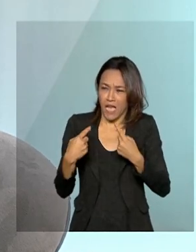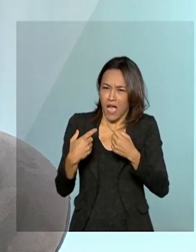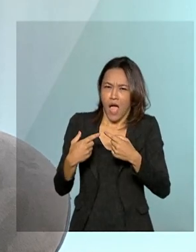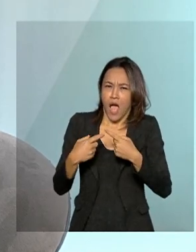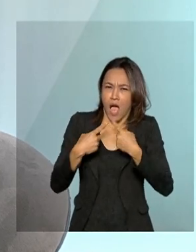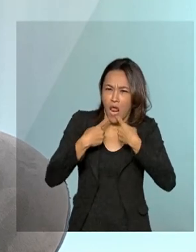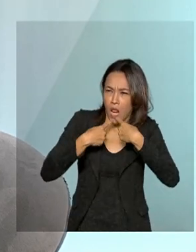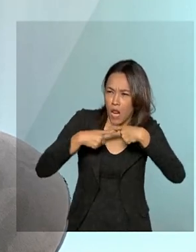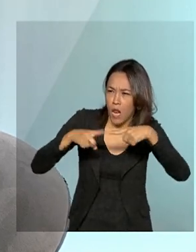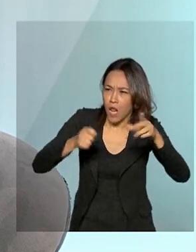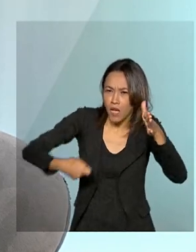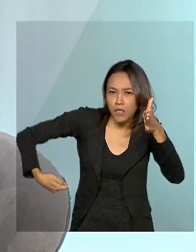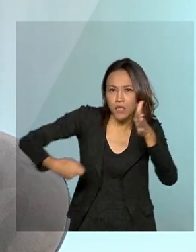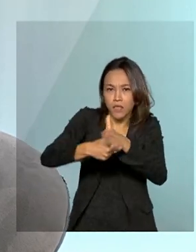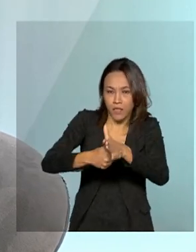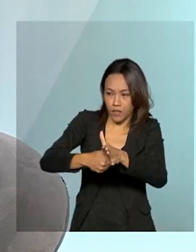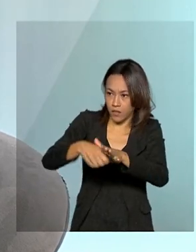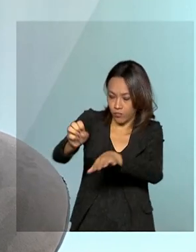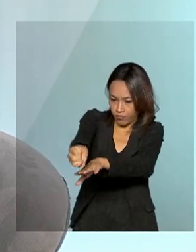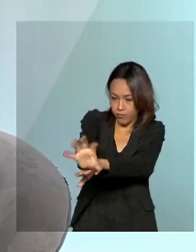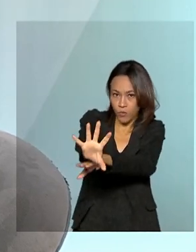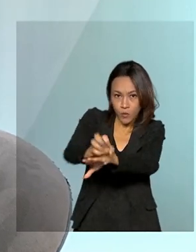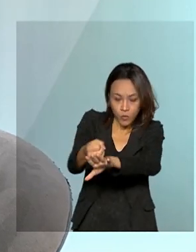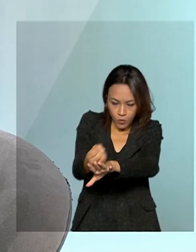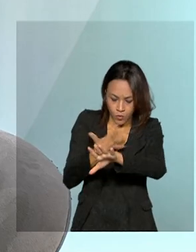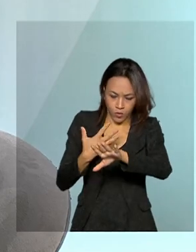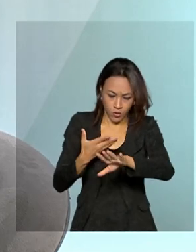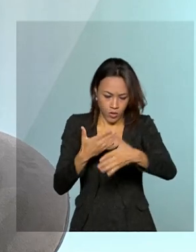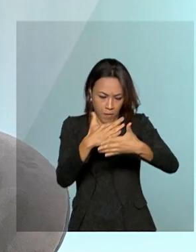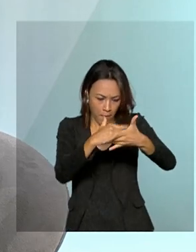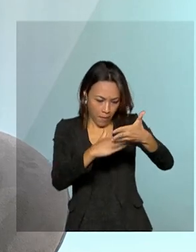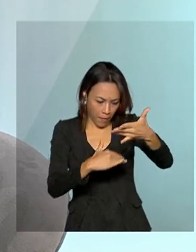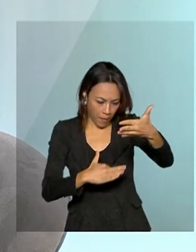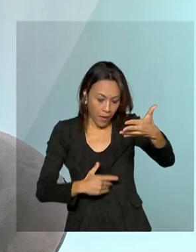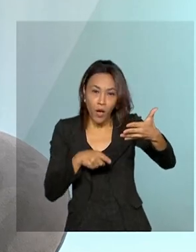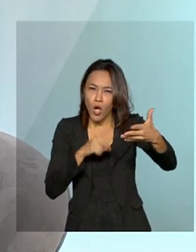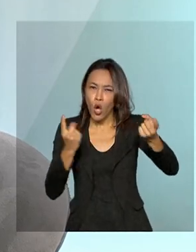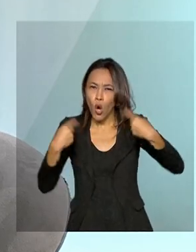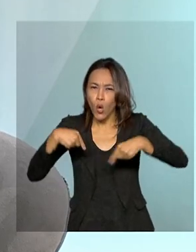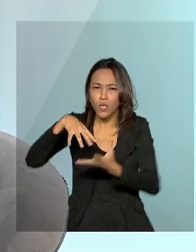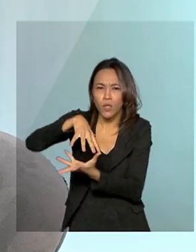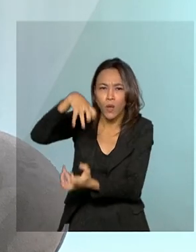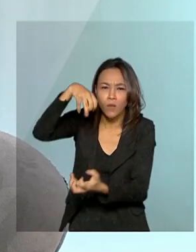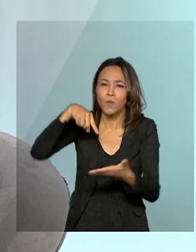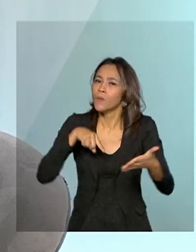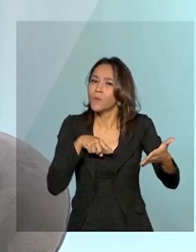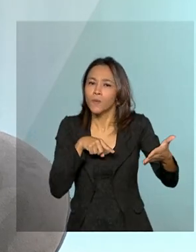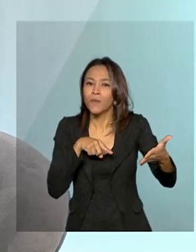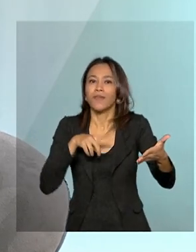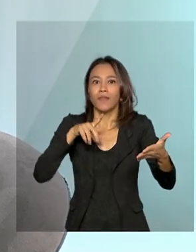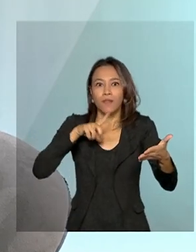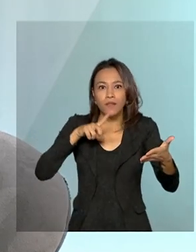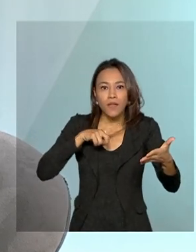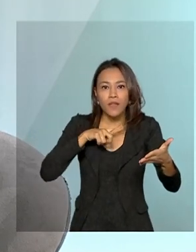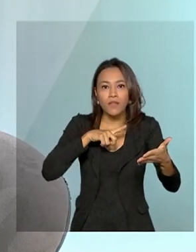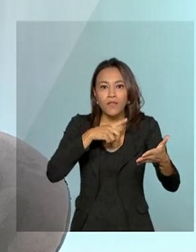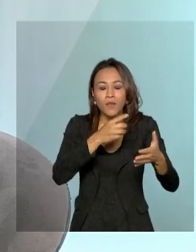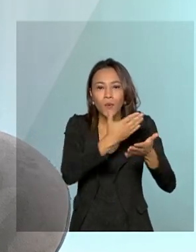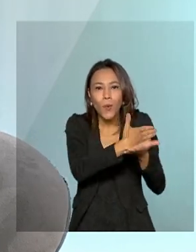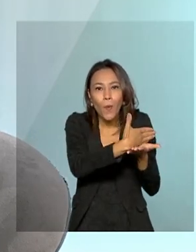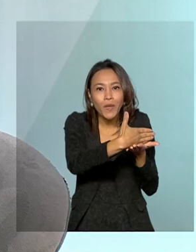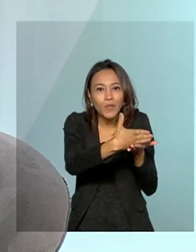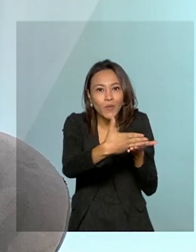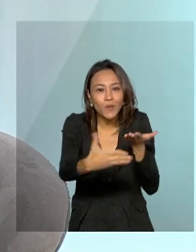que chegaram aos nossos canais, especialmente as denúncias contra idosos, deu origem a uma grande